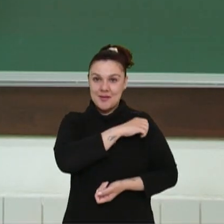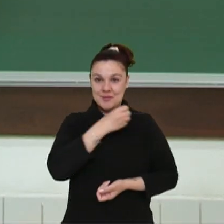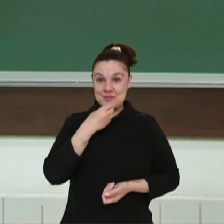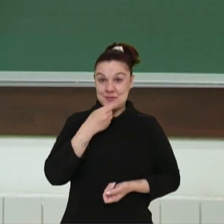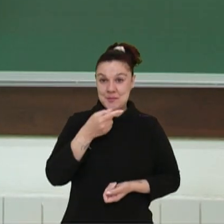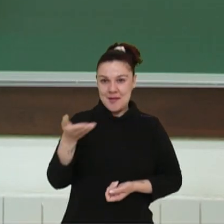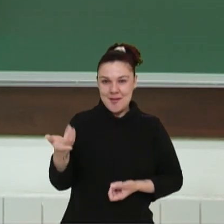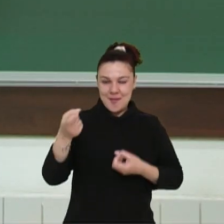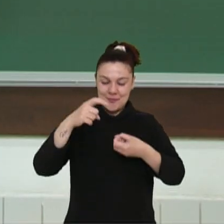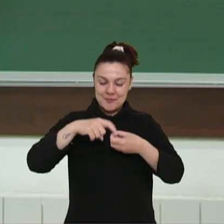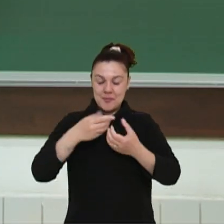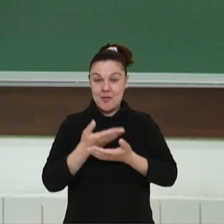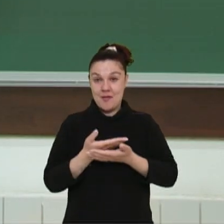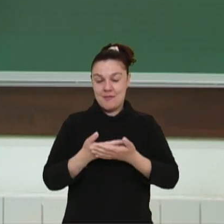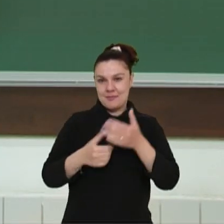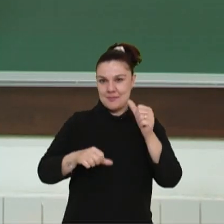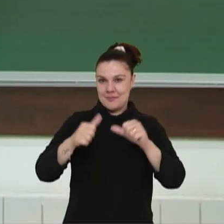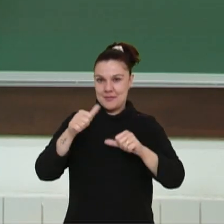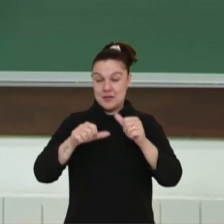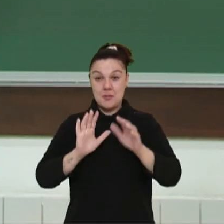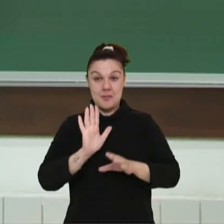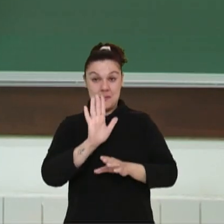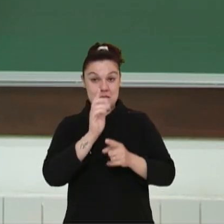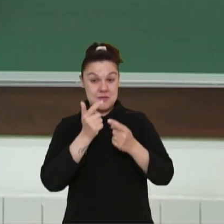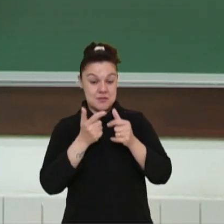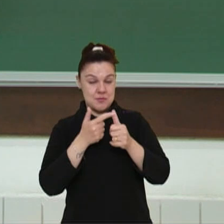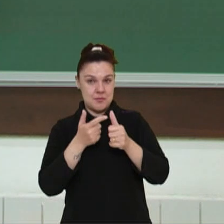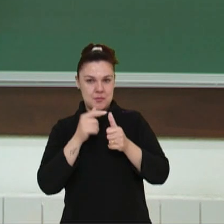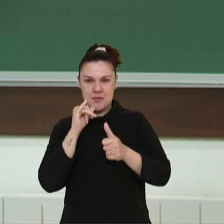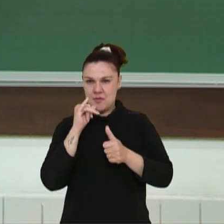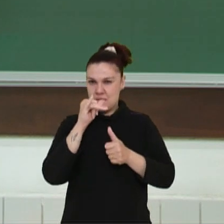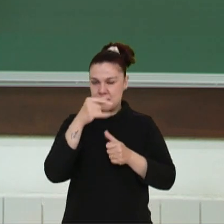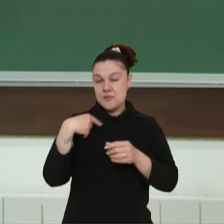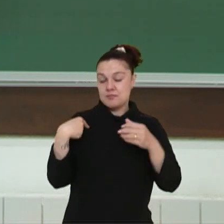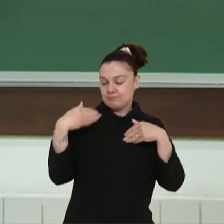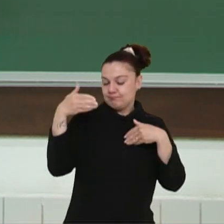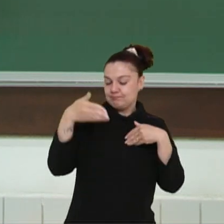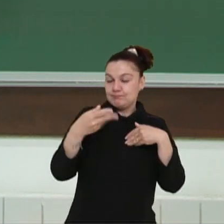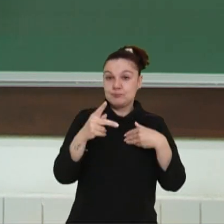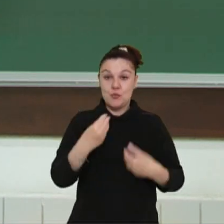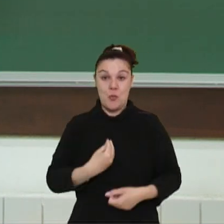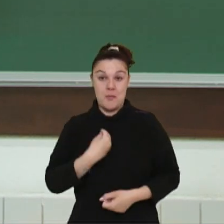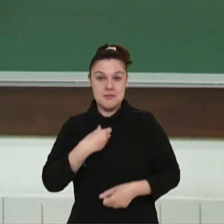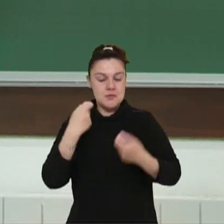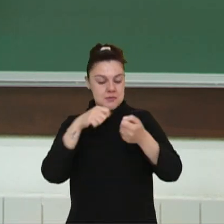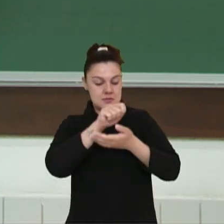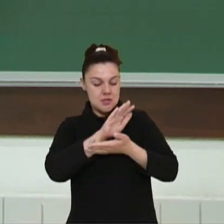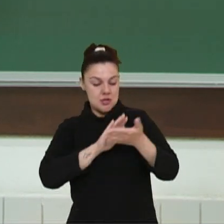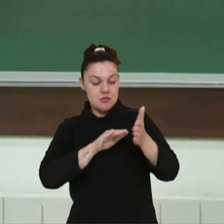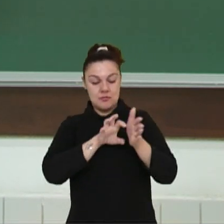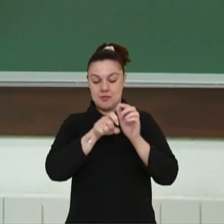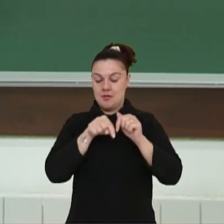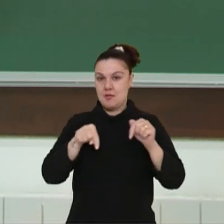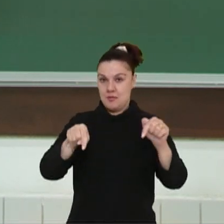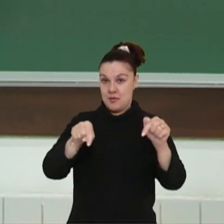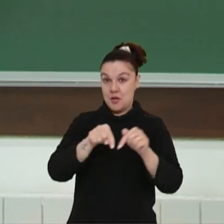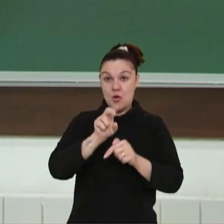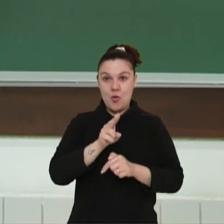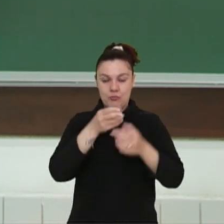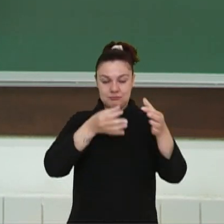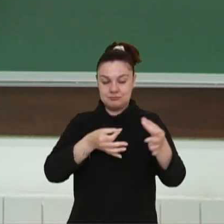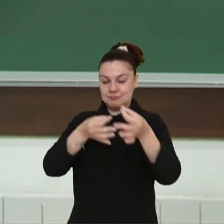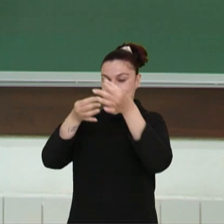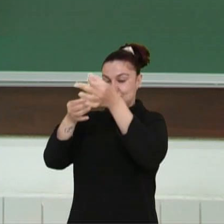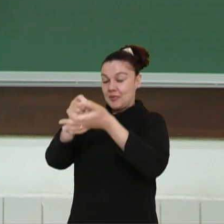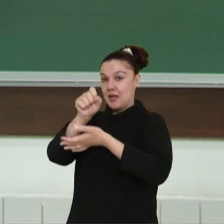alunos! Vamos para mais uma aula de Química. Mas antes, para garantir a sua presença, faça a atividade que está lá no Classroom ou entregue